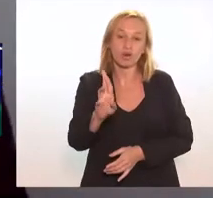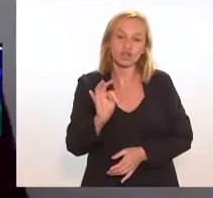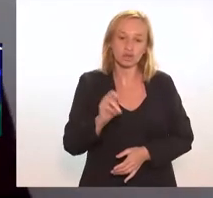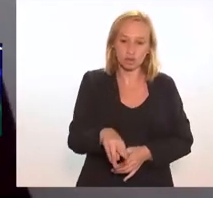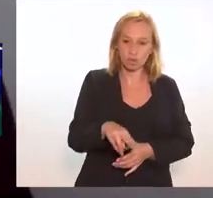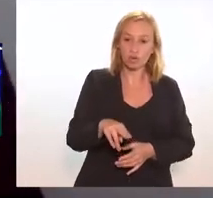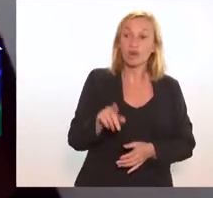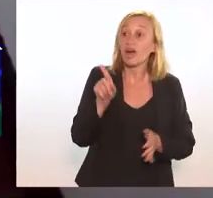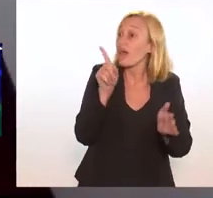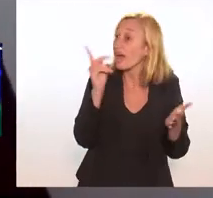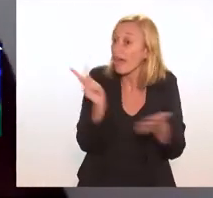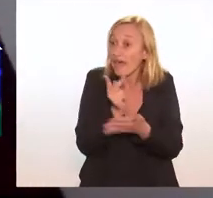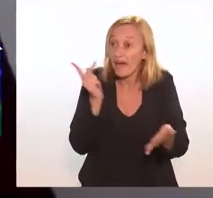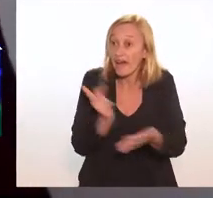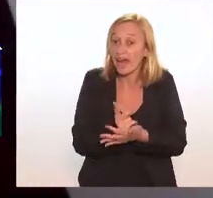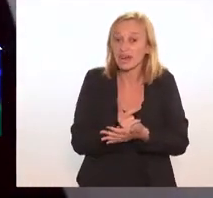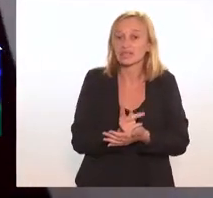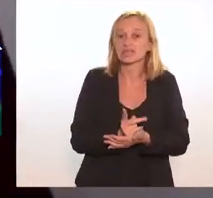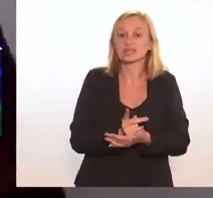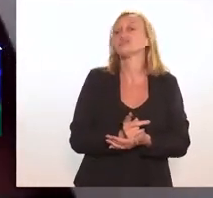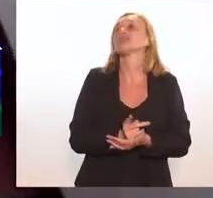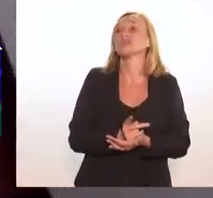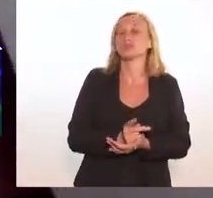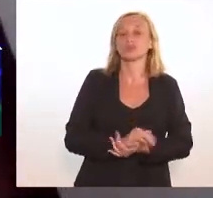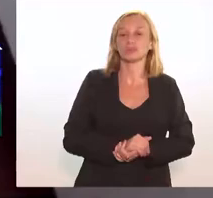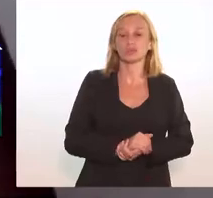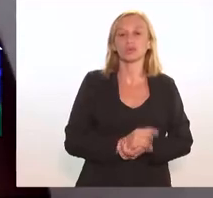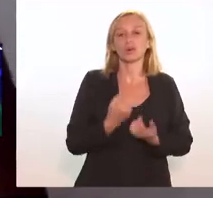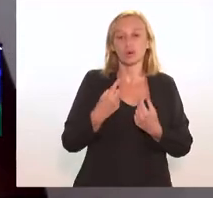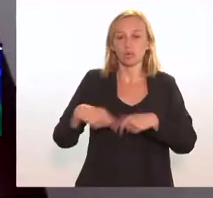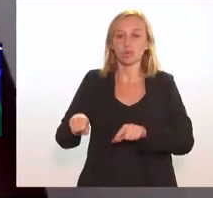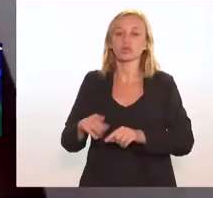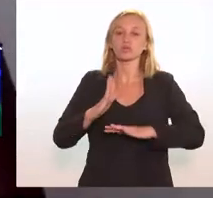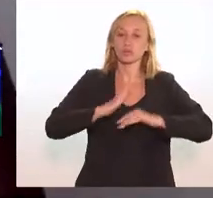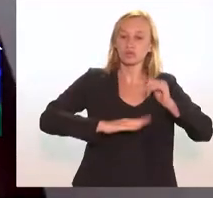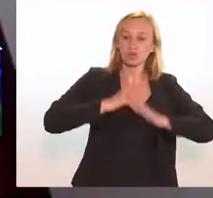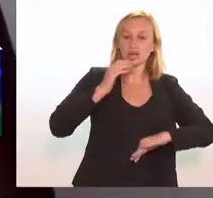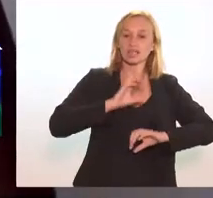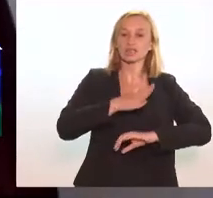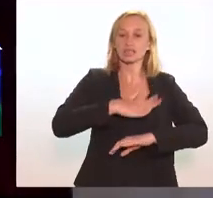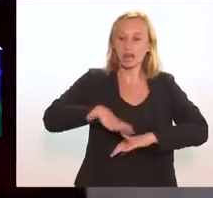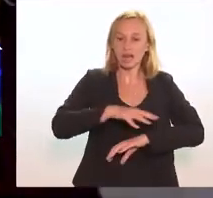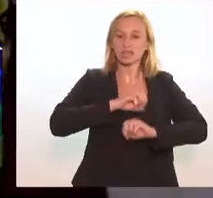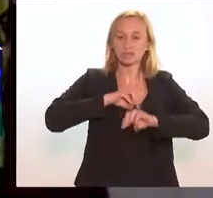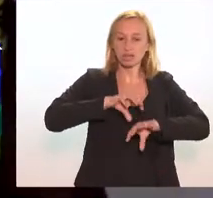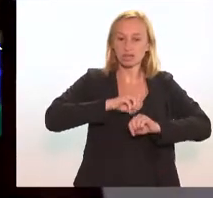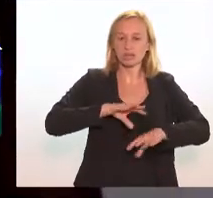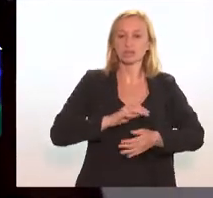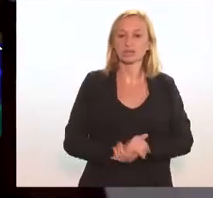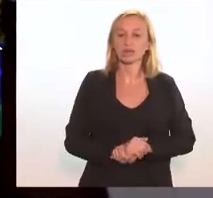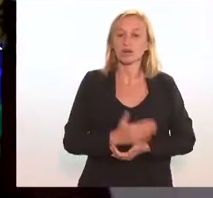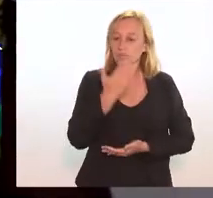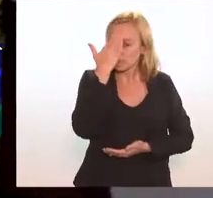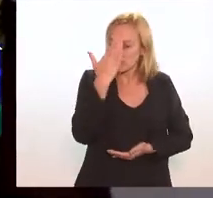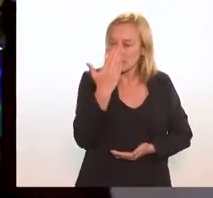é imoral e é crueldade contra os profissionais de educação de Duque de Caxias. Muito obrigada, presidenta